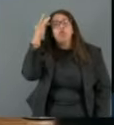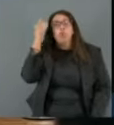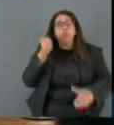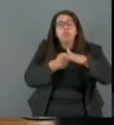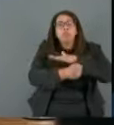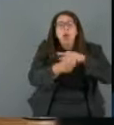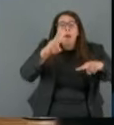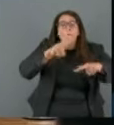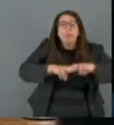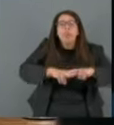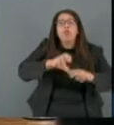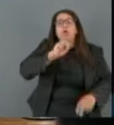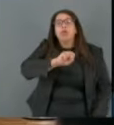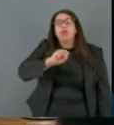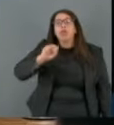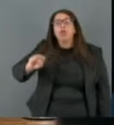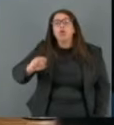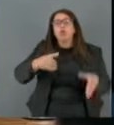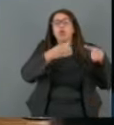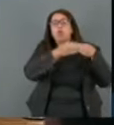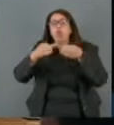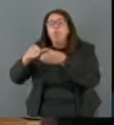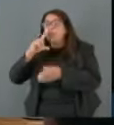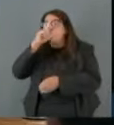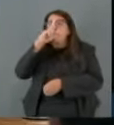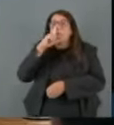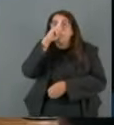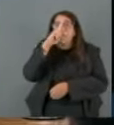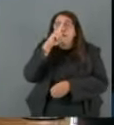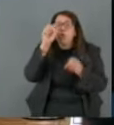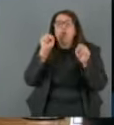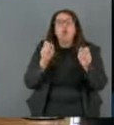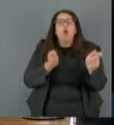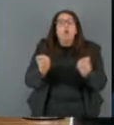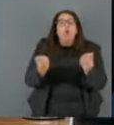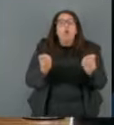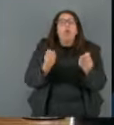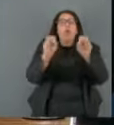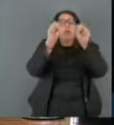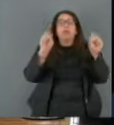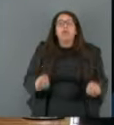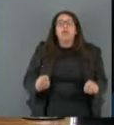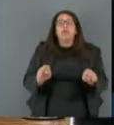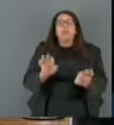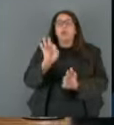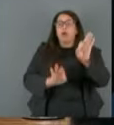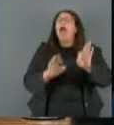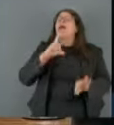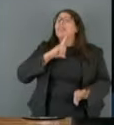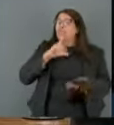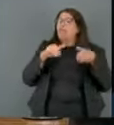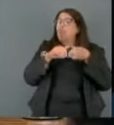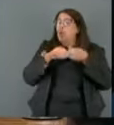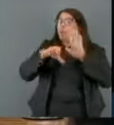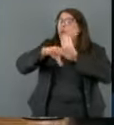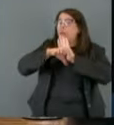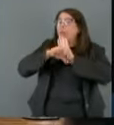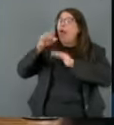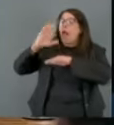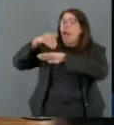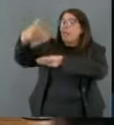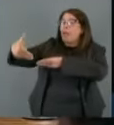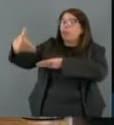sistema, 88 facções criminosas dominando esse sistema, não é? Inclusive algumas que vêm do exterior, o famoso El Tren de